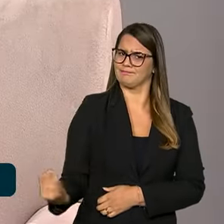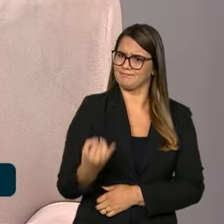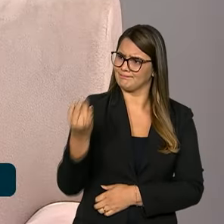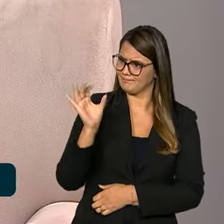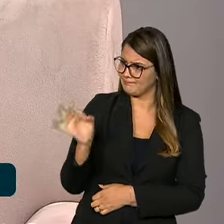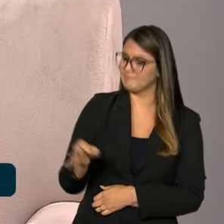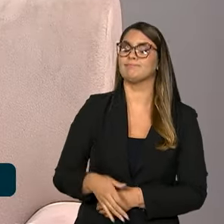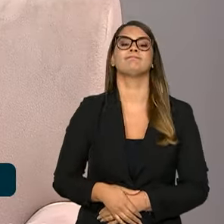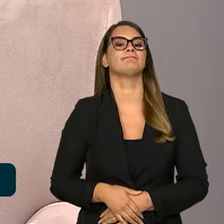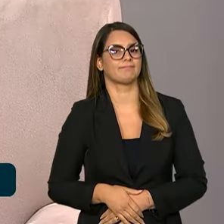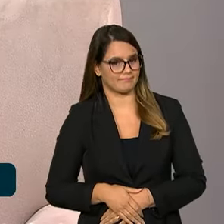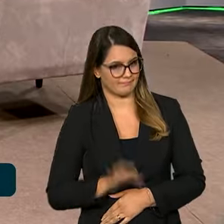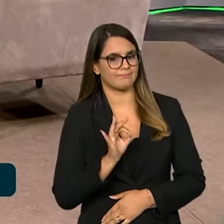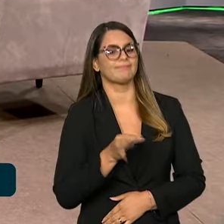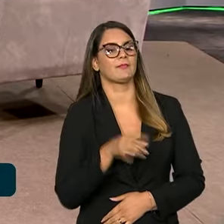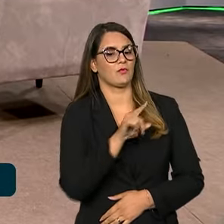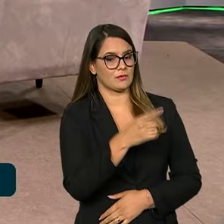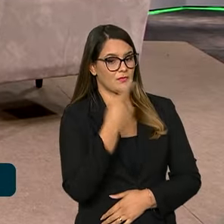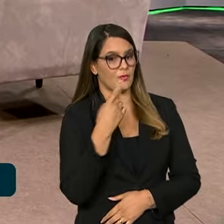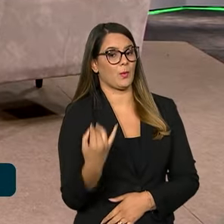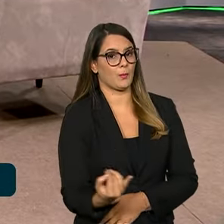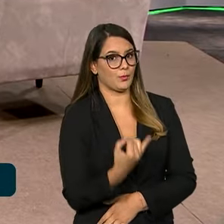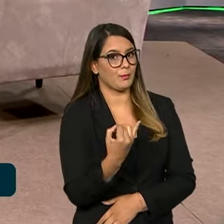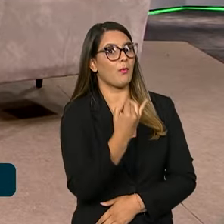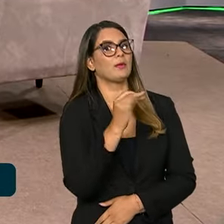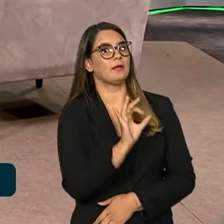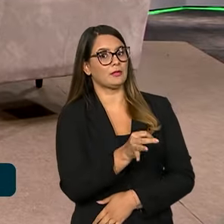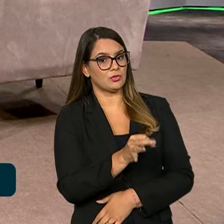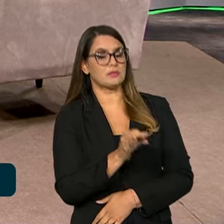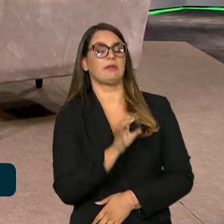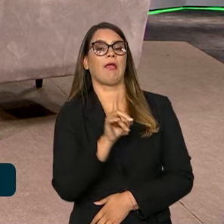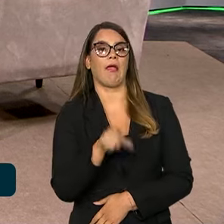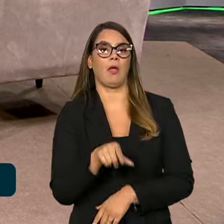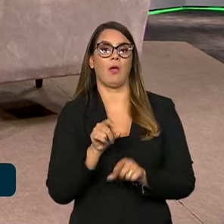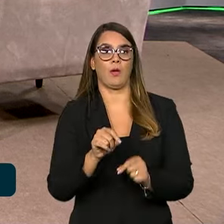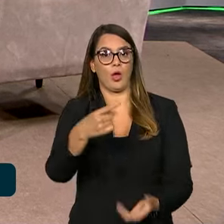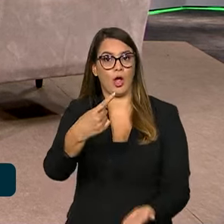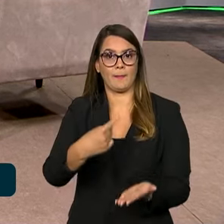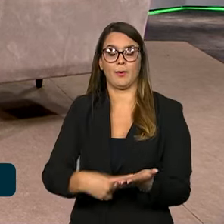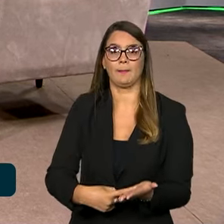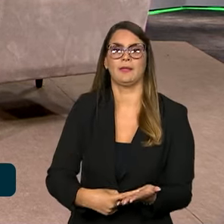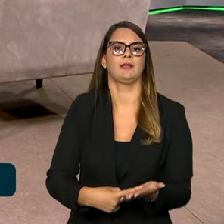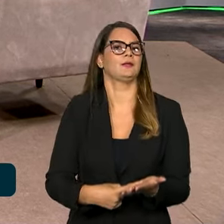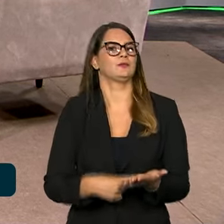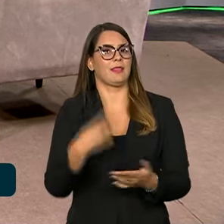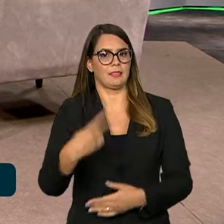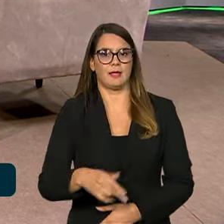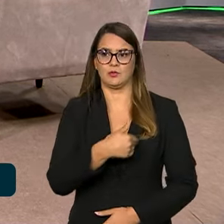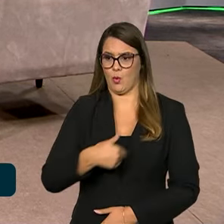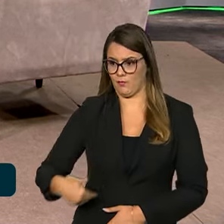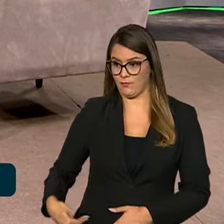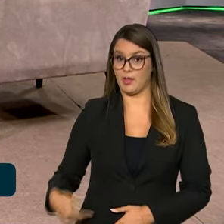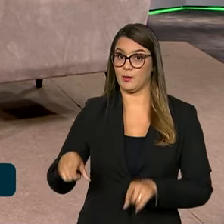Fundamental e eu acho que você toca numa coisa muito importante que é exatamente o compromisso desse governo e do